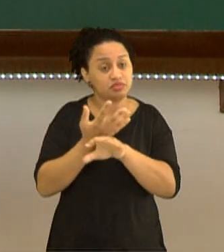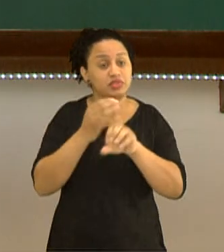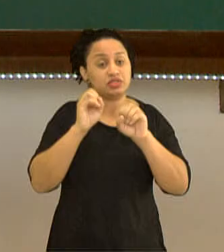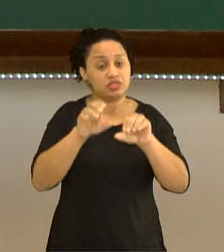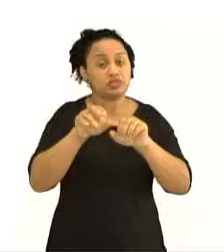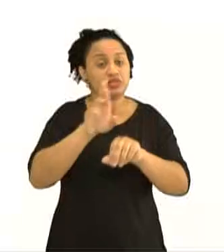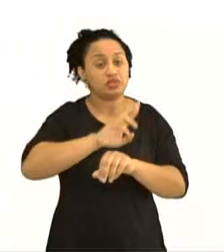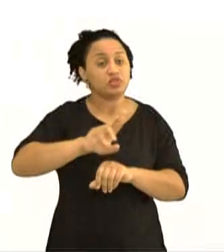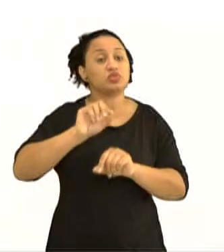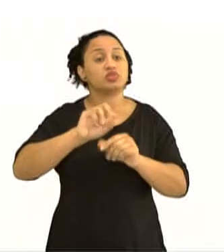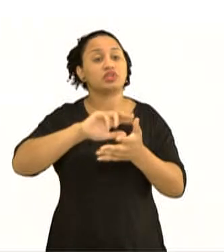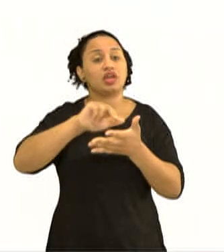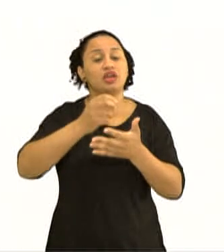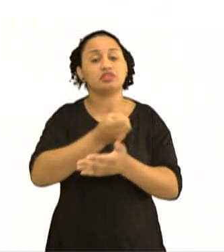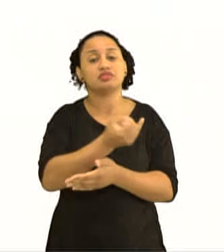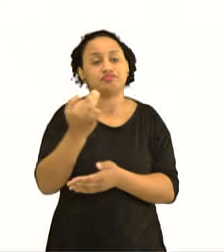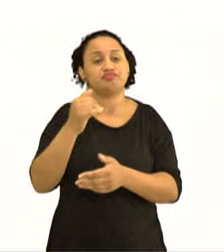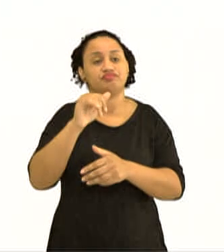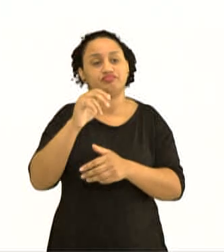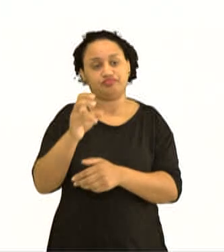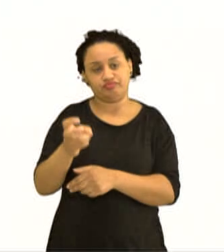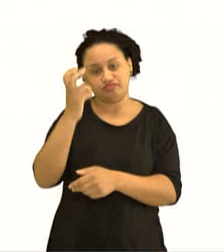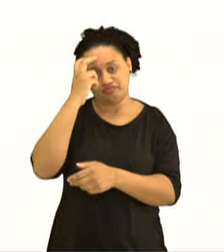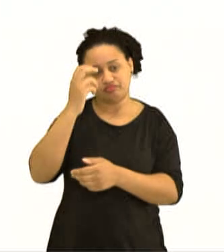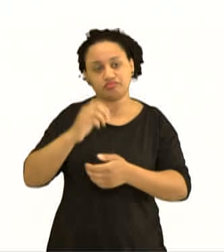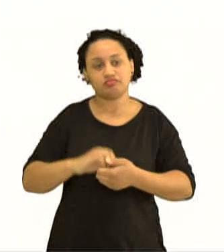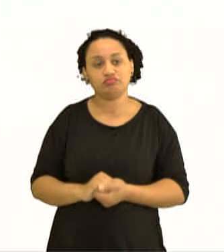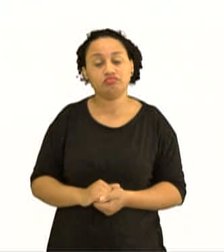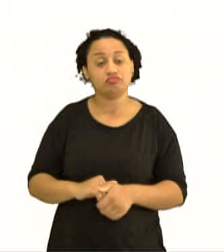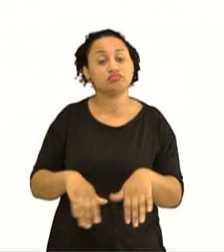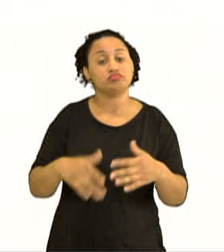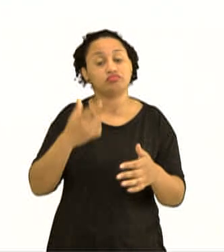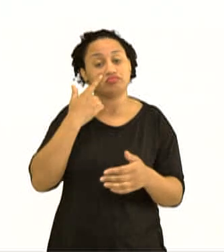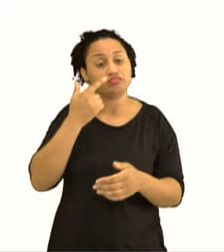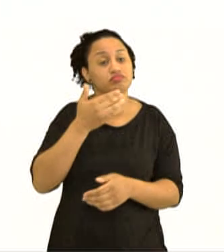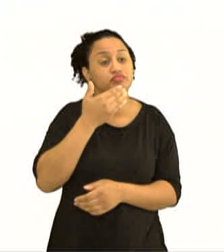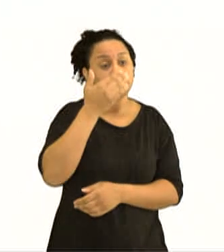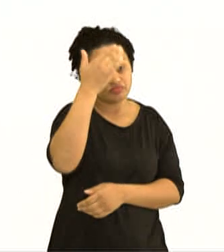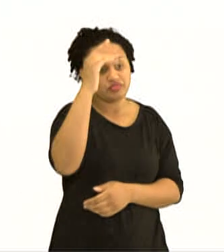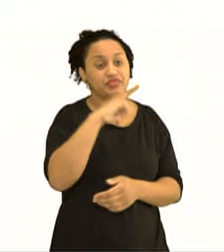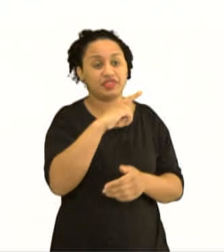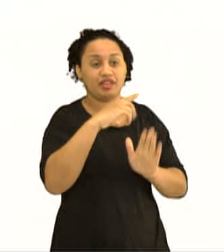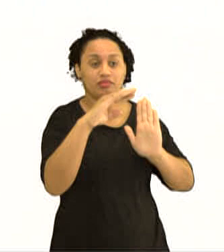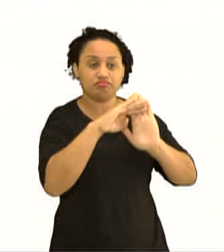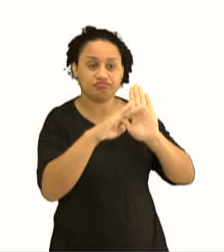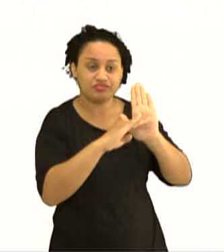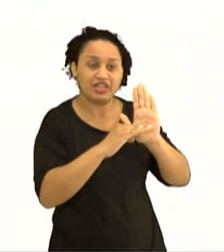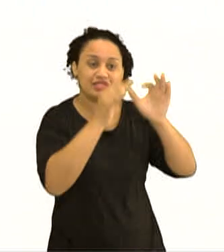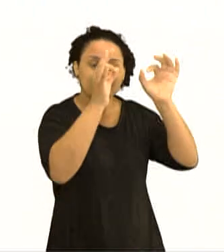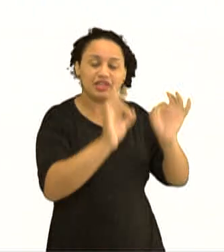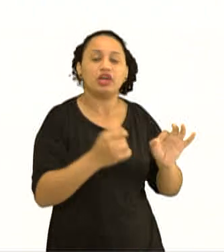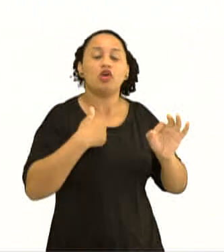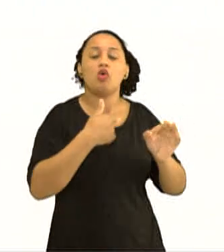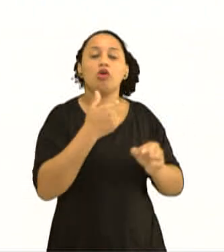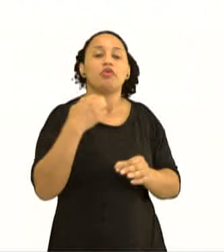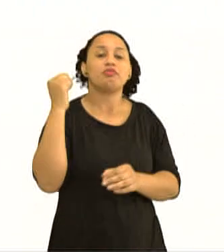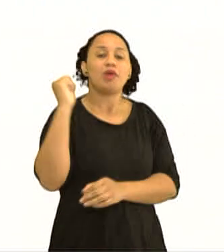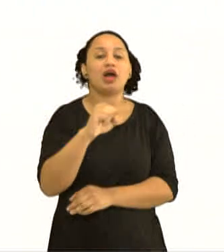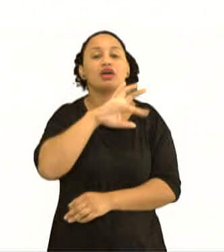Bom, nós vimos que no islamismo há normas minuciosas sobre o abate de animais para